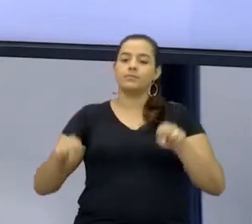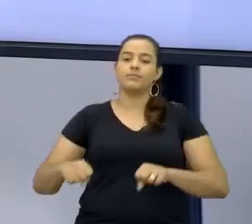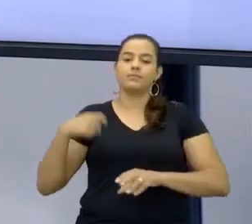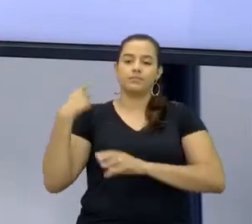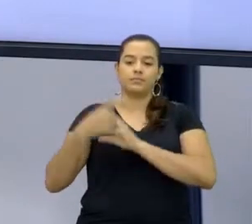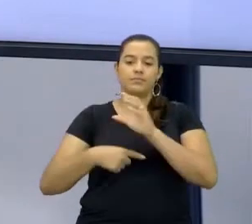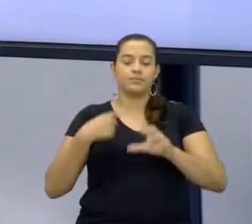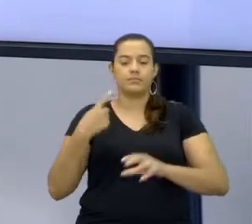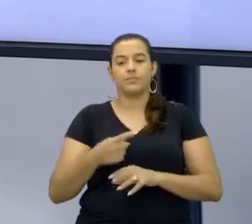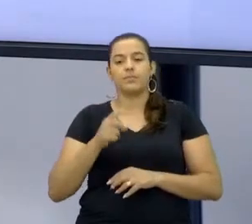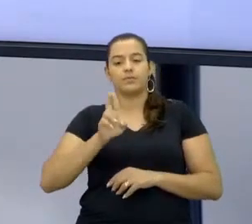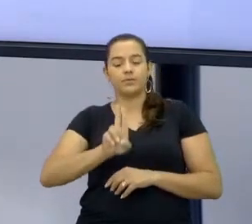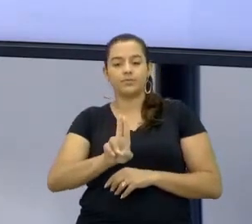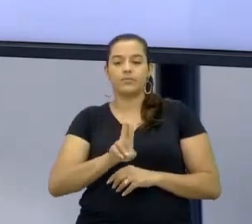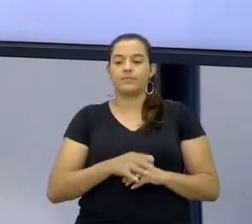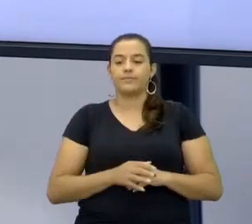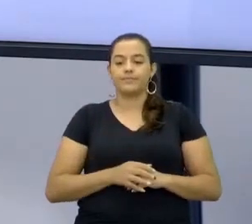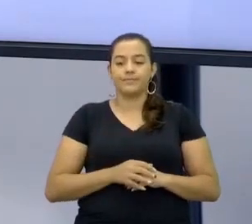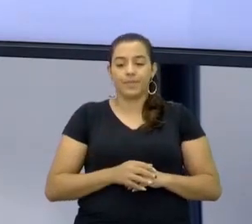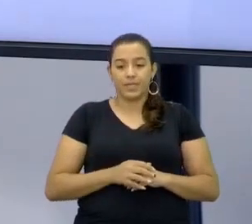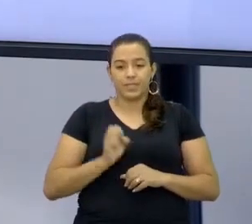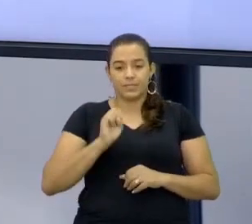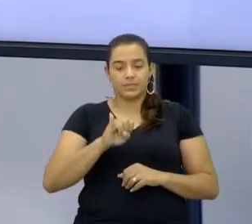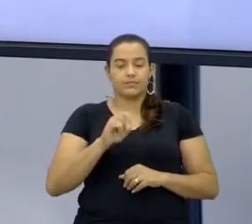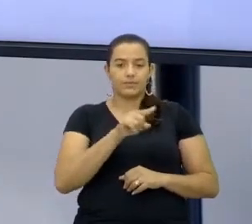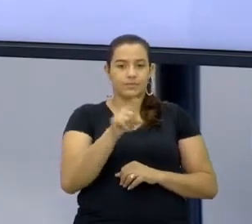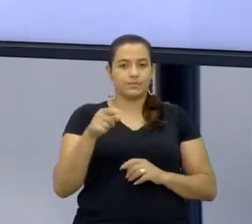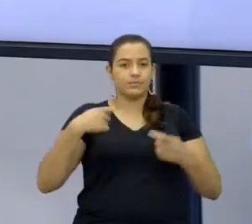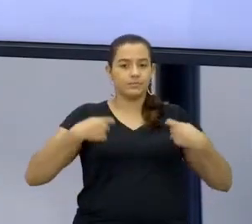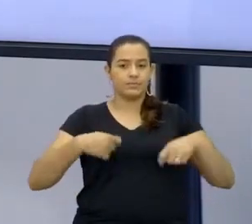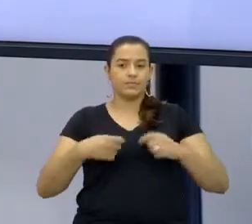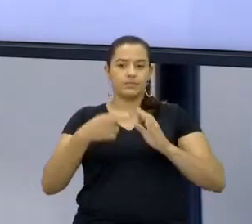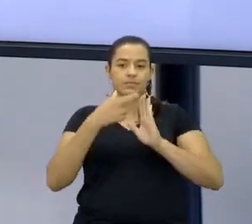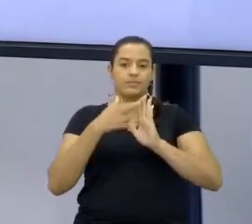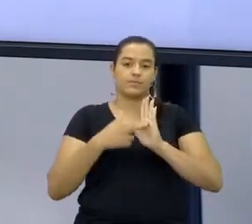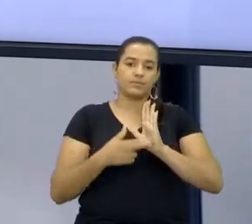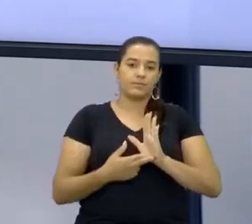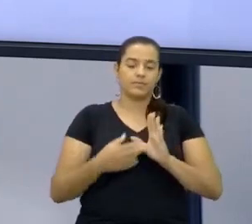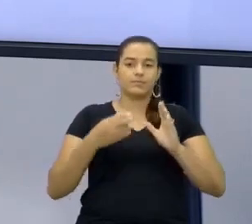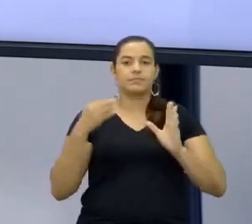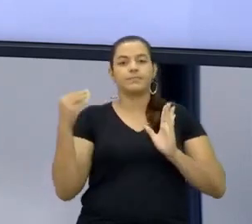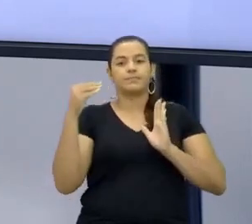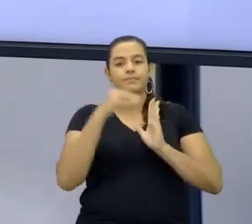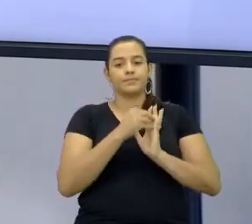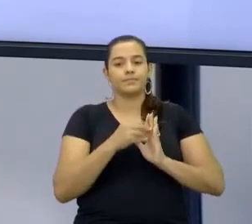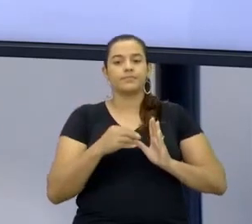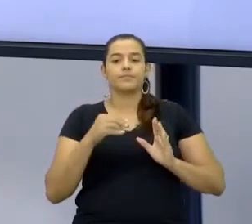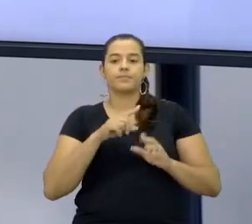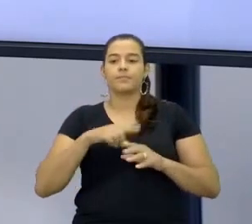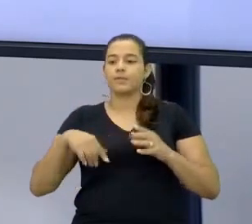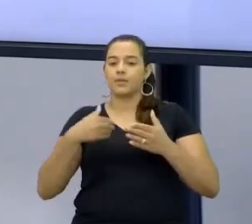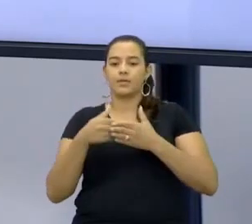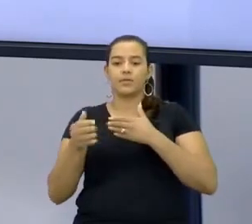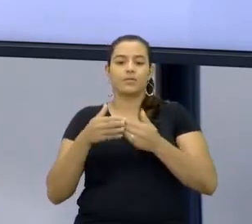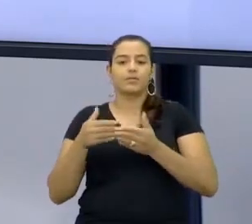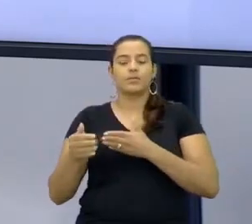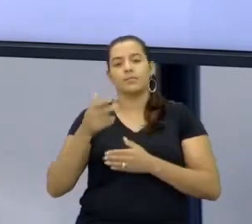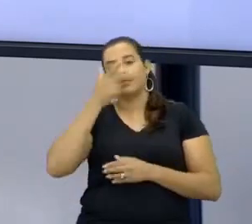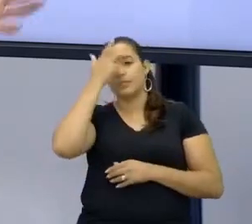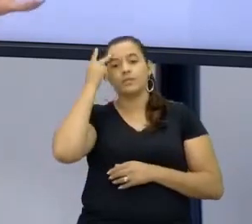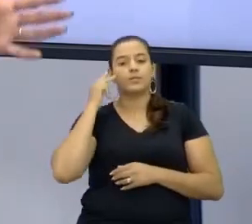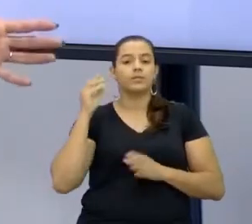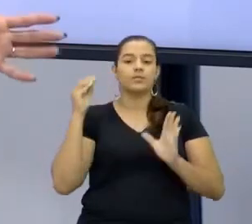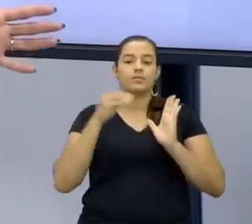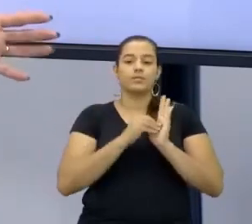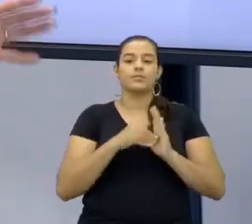Internacional de Unidades. Quer dizer, se você estiver fazendo um relatório e escrevendo, publicando, né, colocando para qualquer pessoa ler, você tem